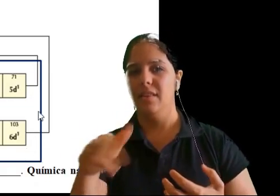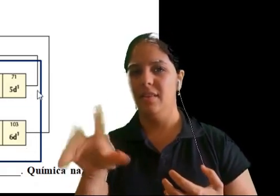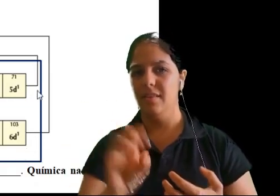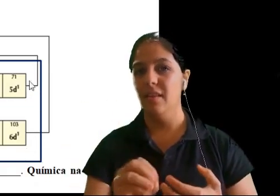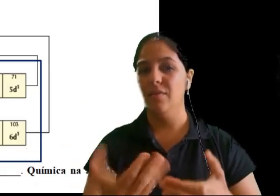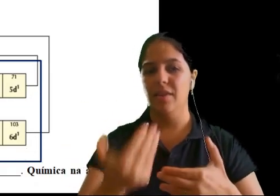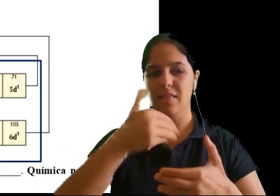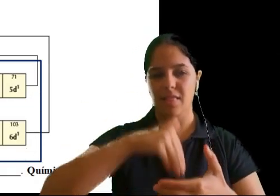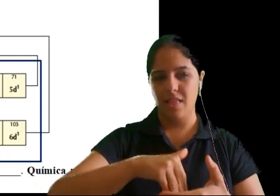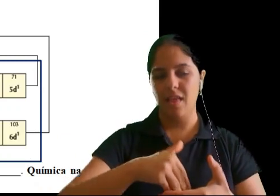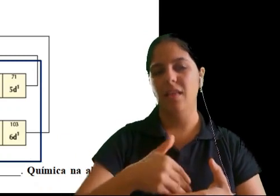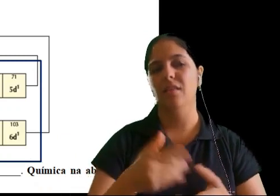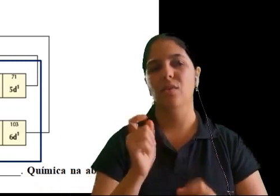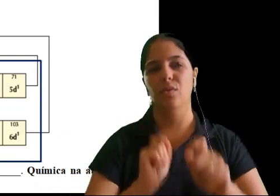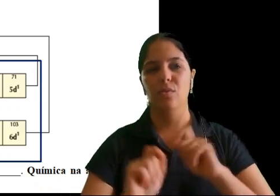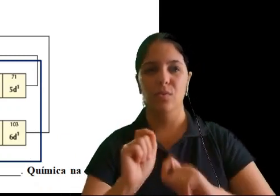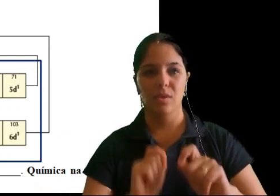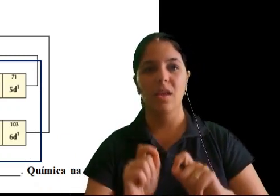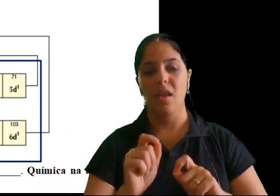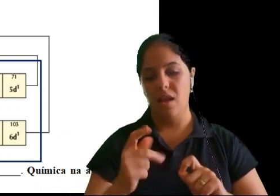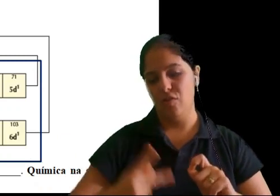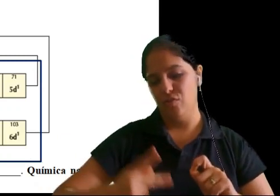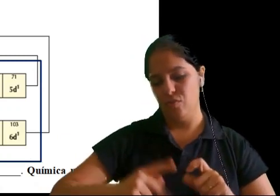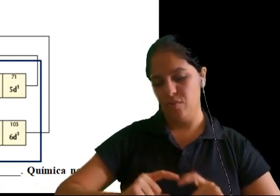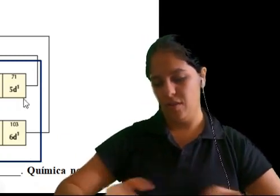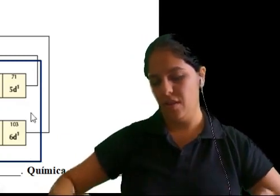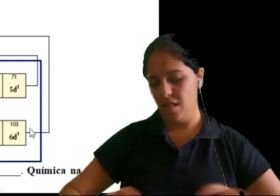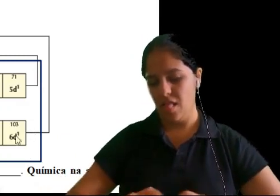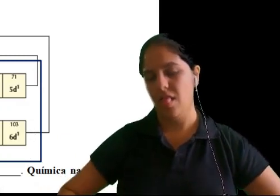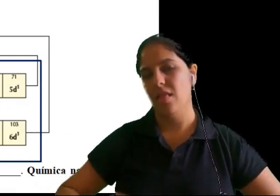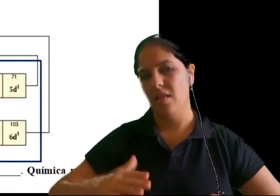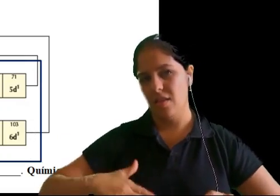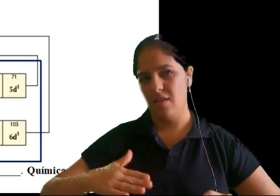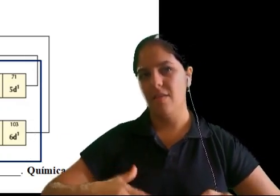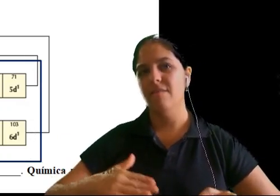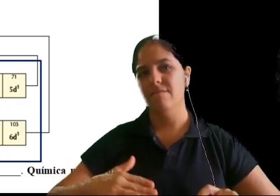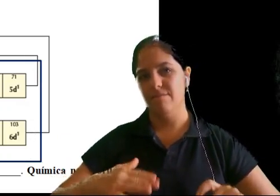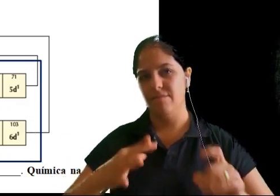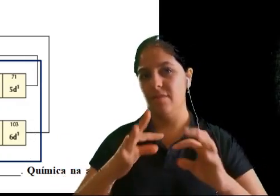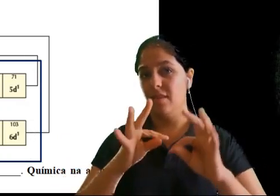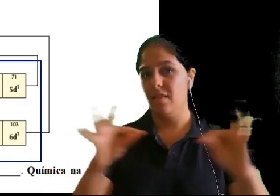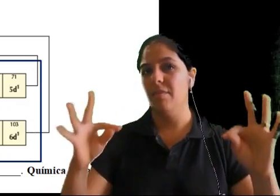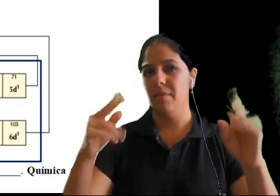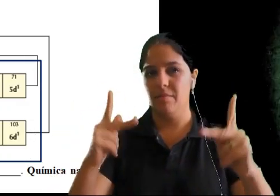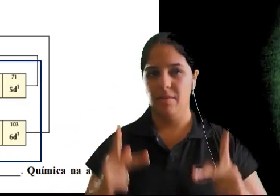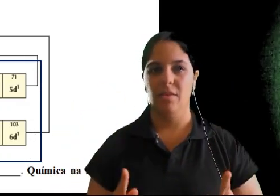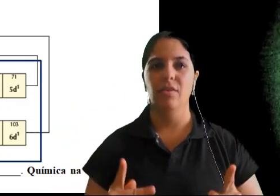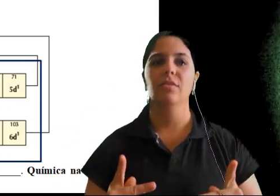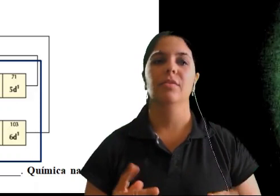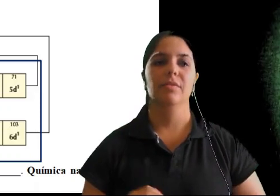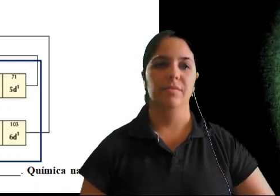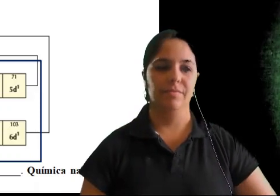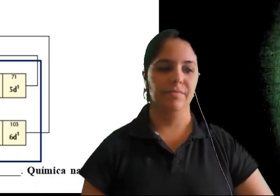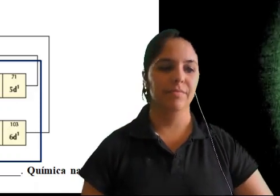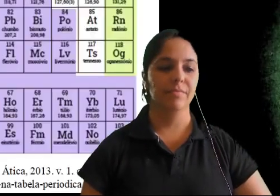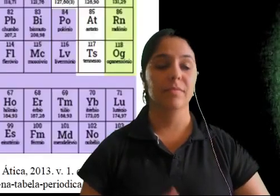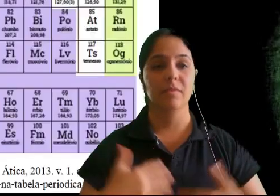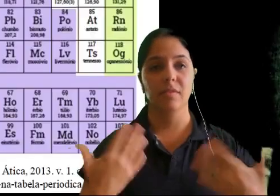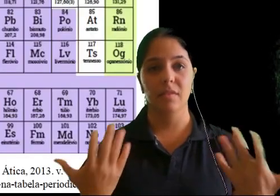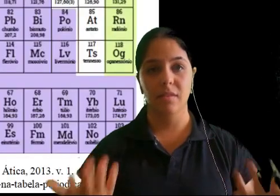transição interna, que nada mais são do que aquelas duas linhas apresentadas abaixo na tabela